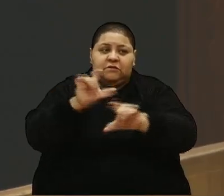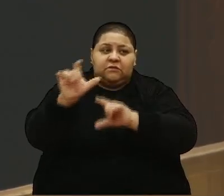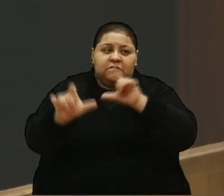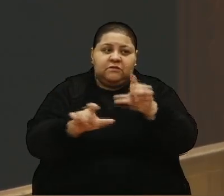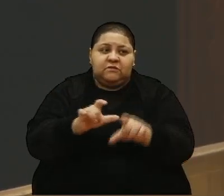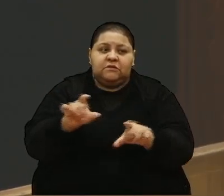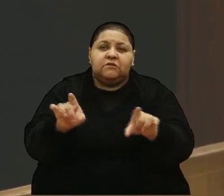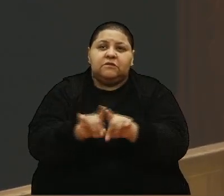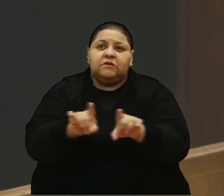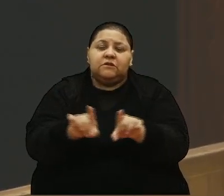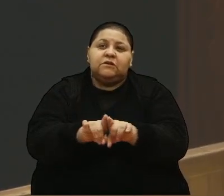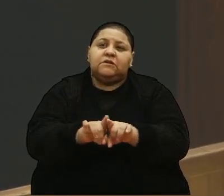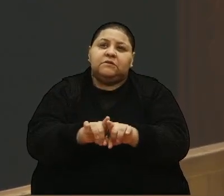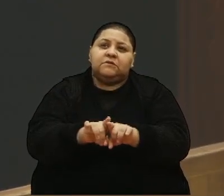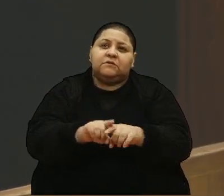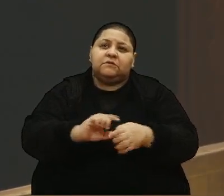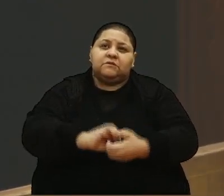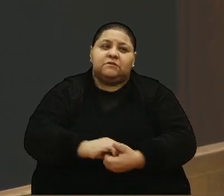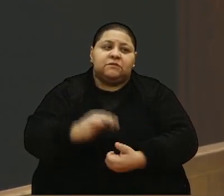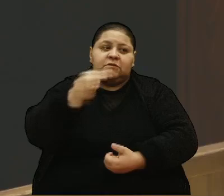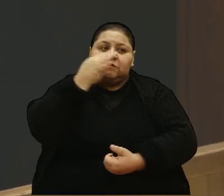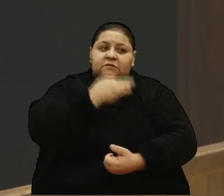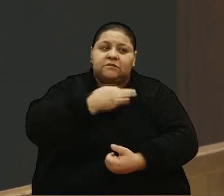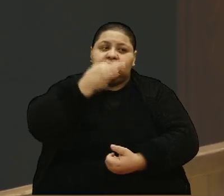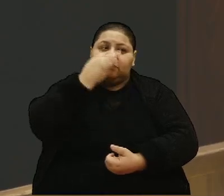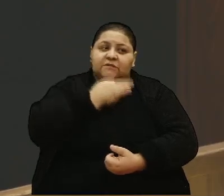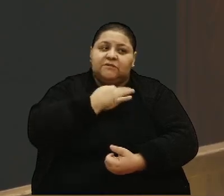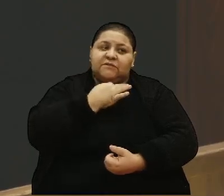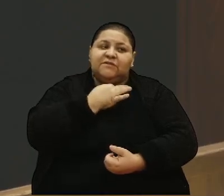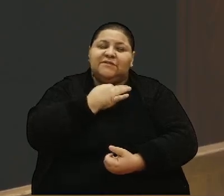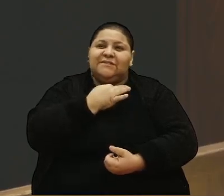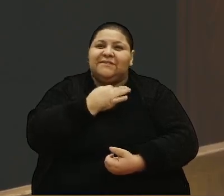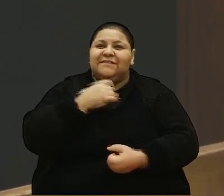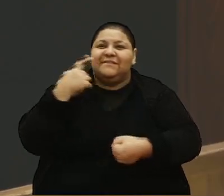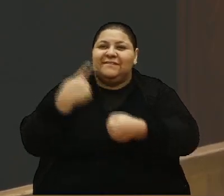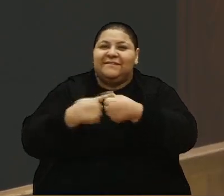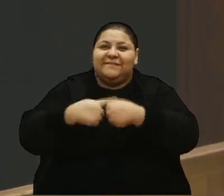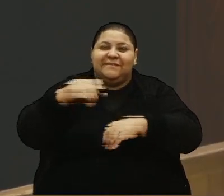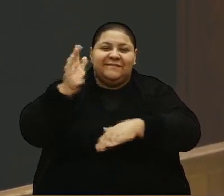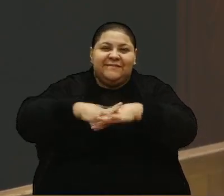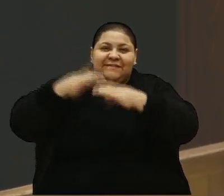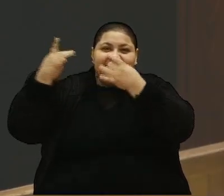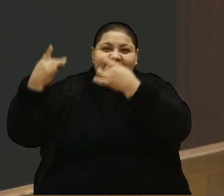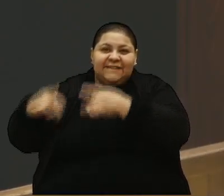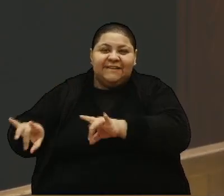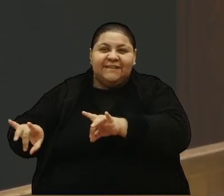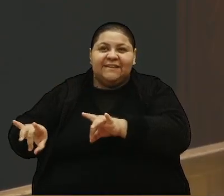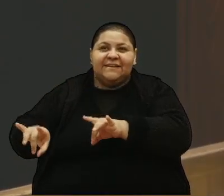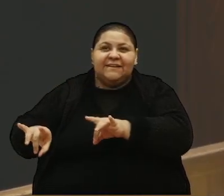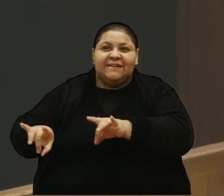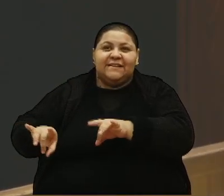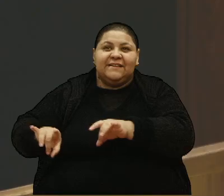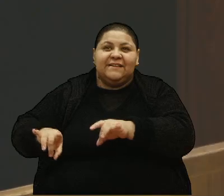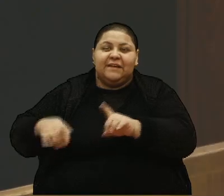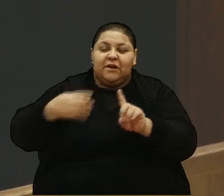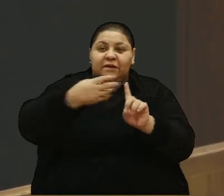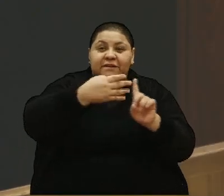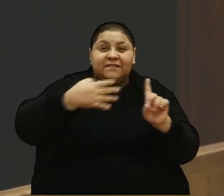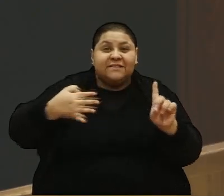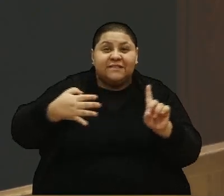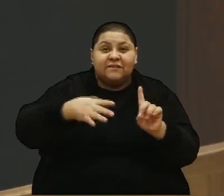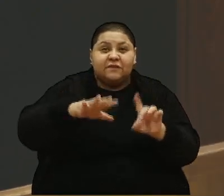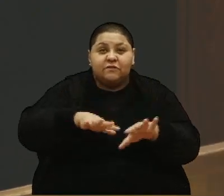atendimento. Caxias do Sul já é a cidade mais afetada por essa síndrome respiratória. Então, nós precisamos